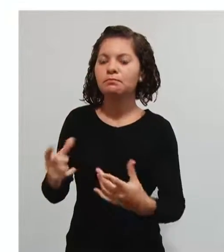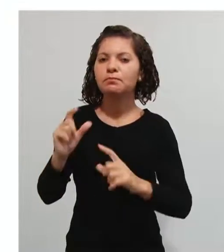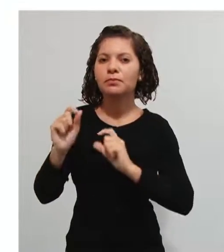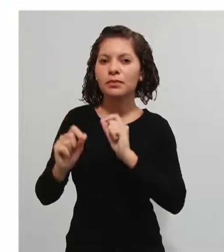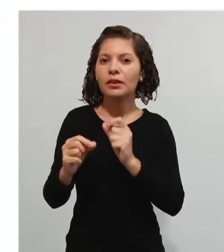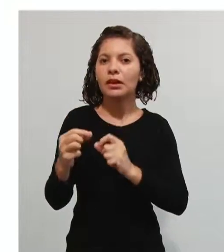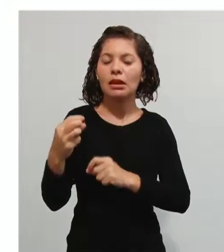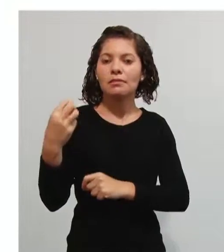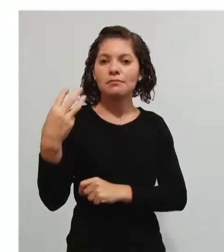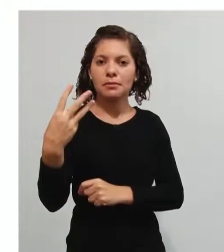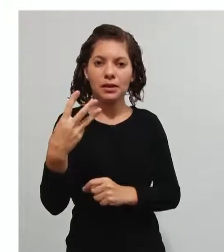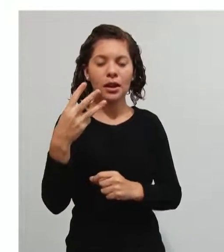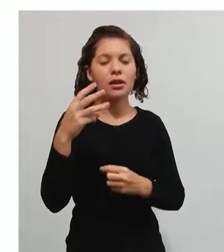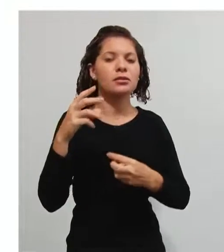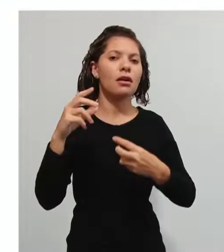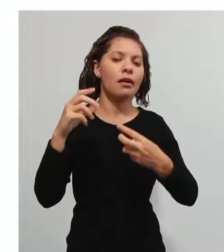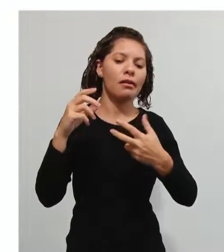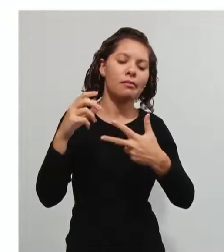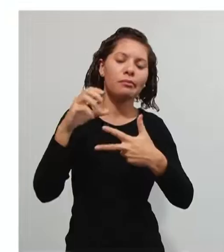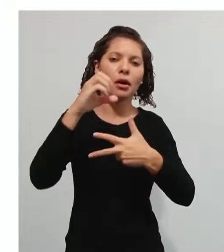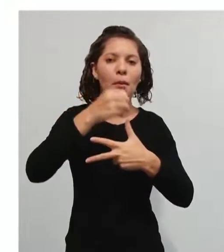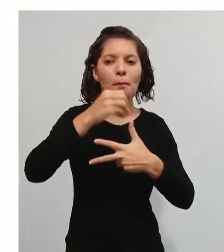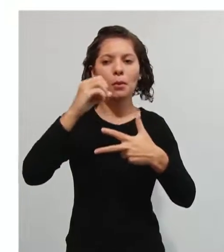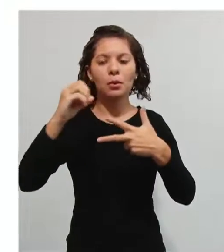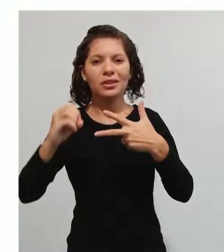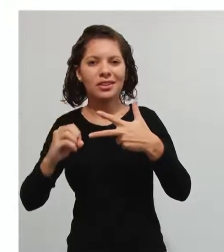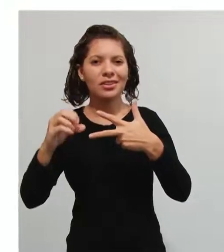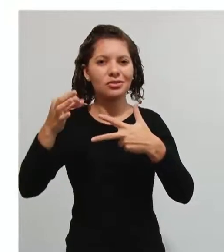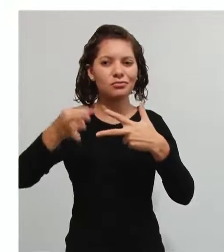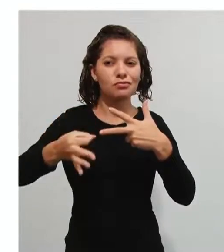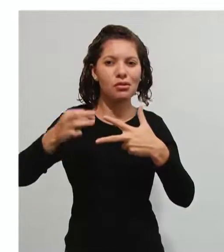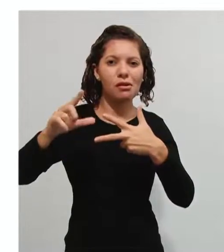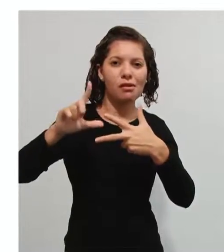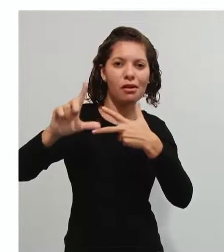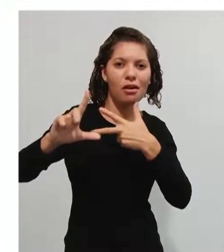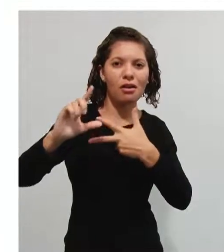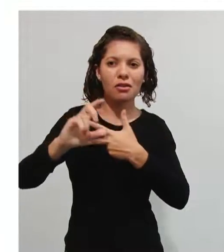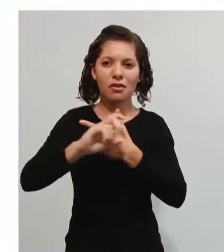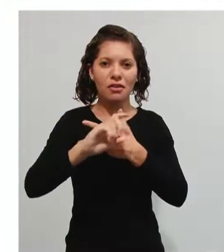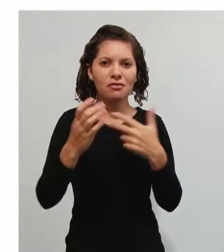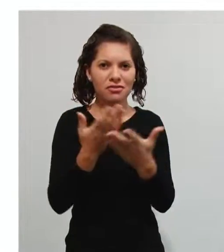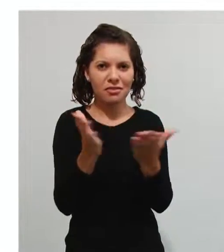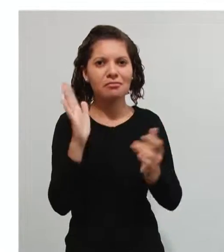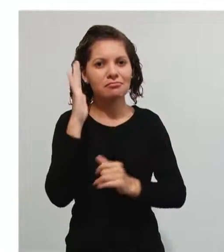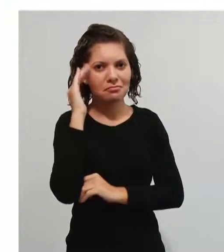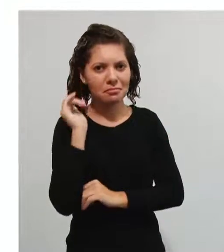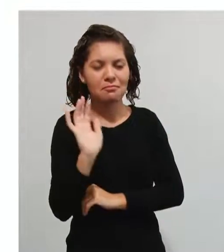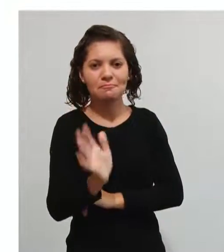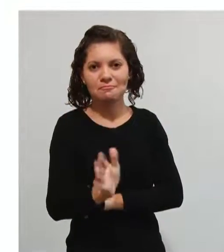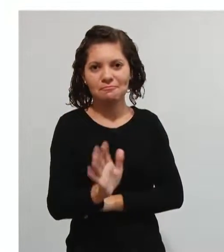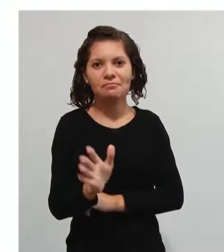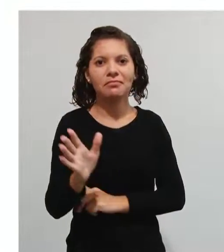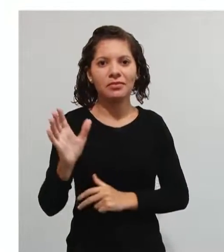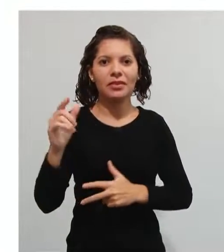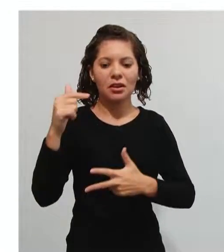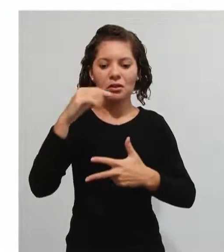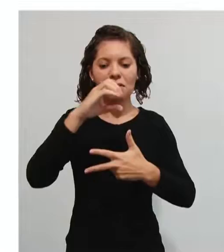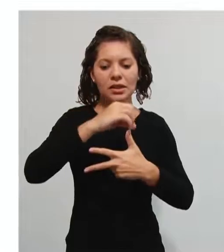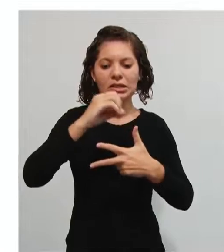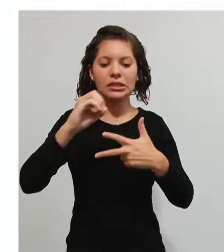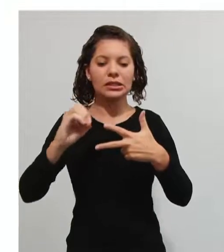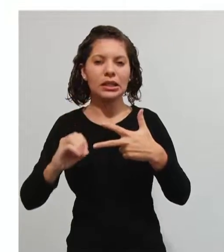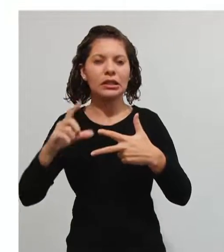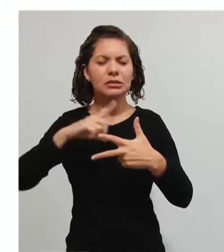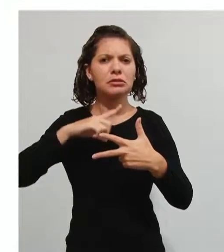3 poderes: legislativo, executivo e judiciário. Isso não é novidade para ninguém. E esses poderes, eles têm as